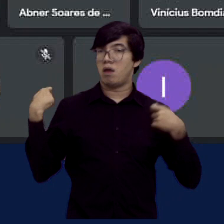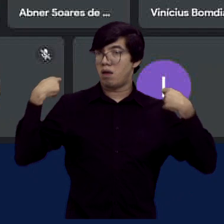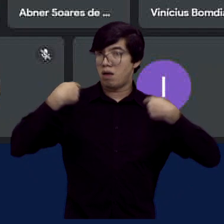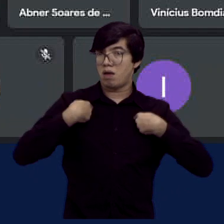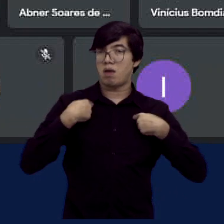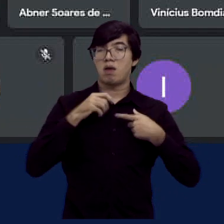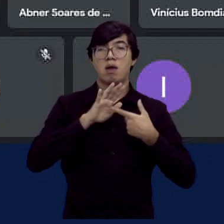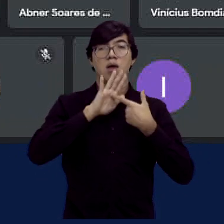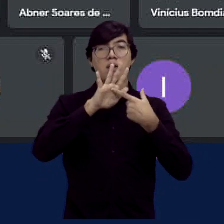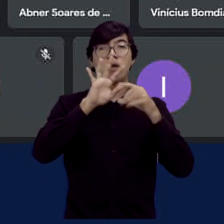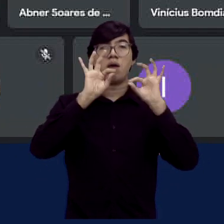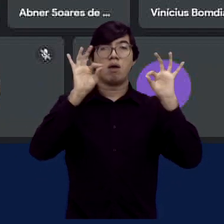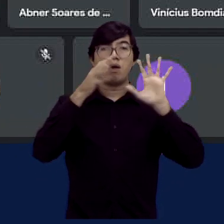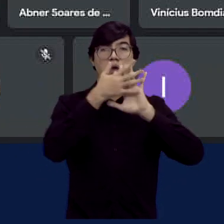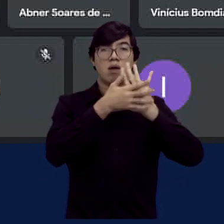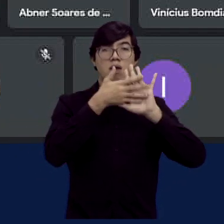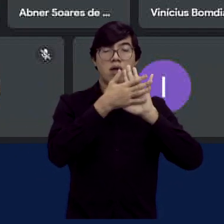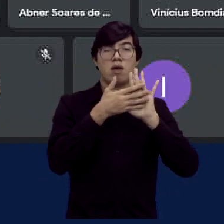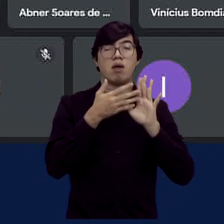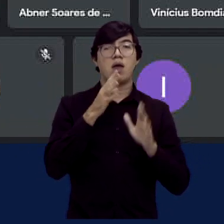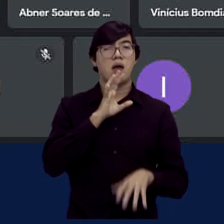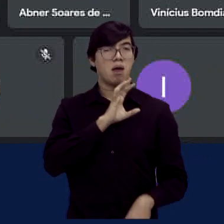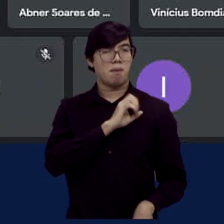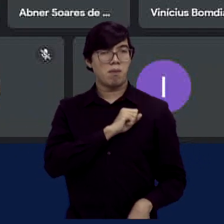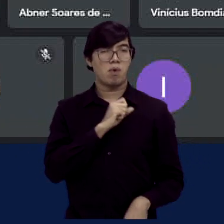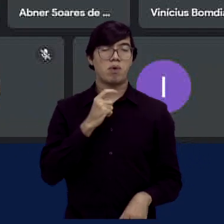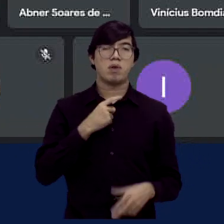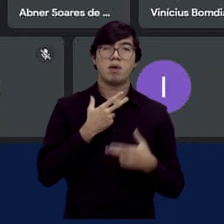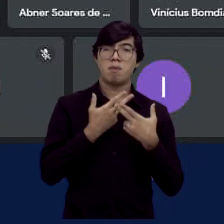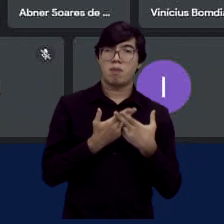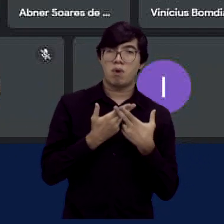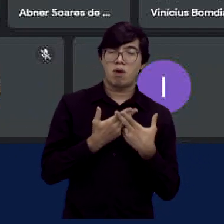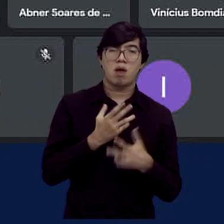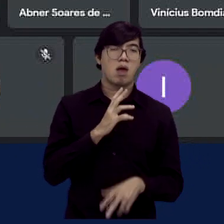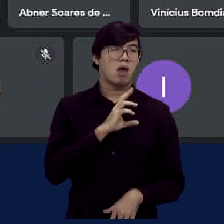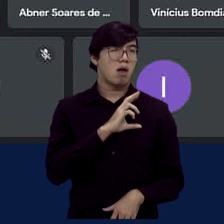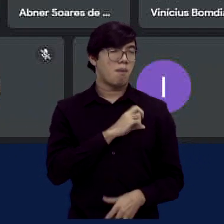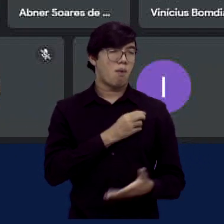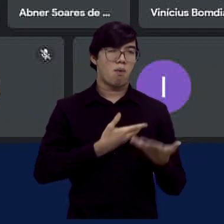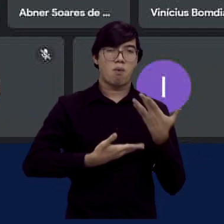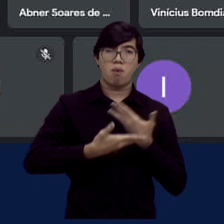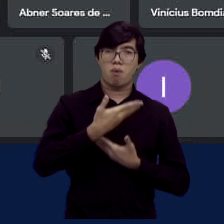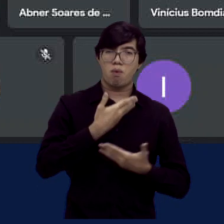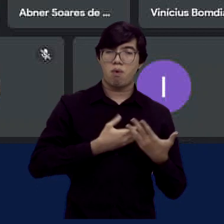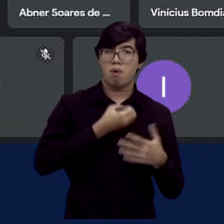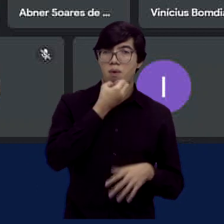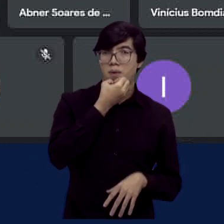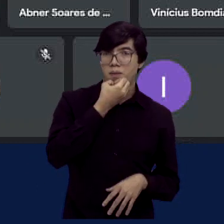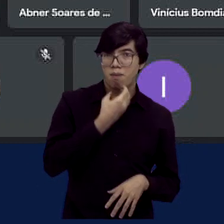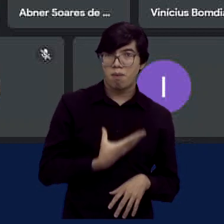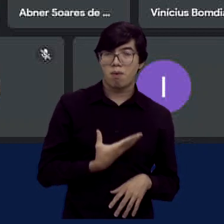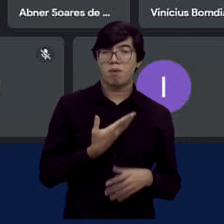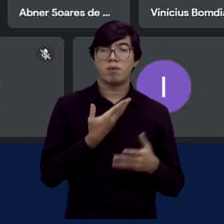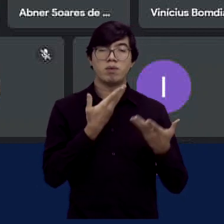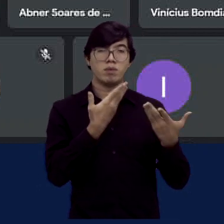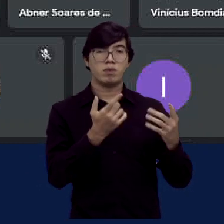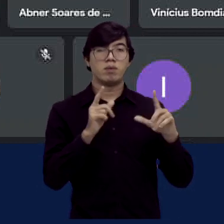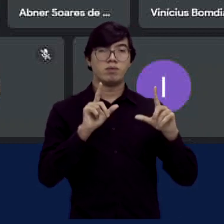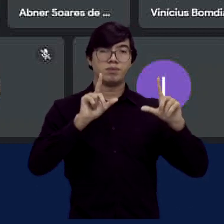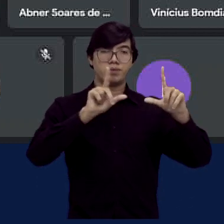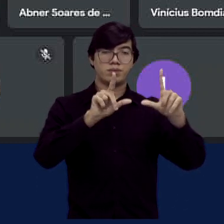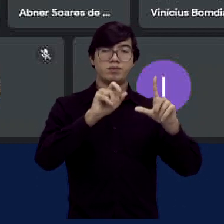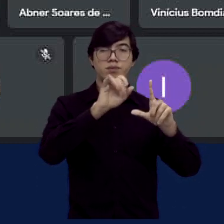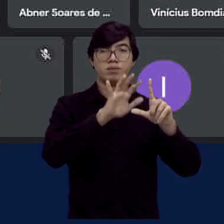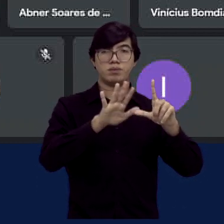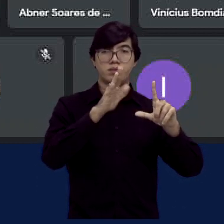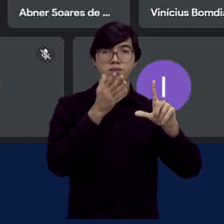o amor é bondoso, o amor nunca perece. E aí você diz, é uma tira, como falaram, né, uma tira